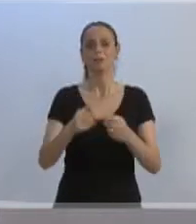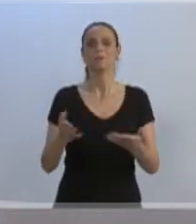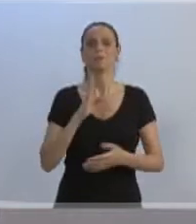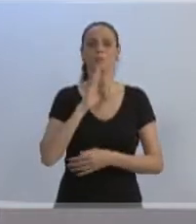hoje